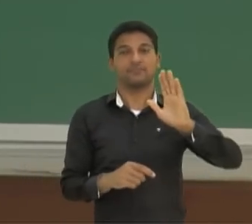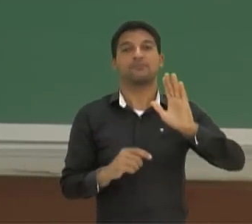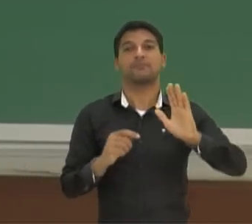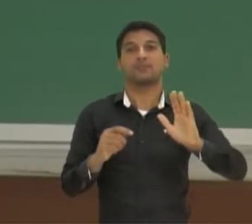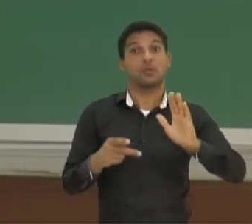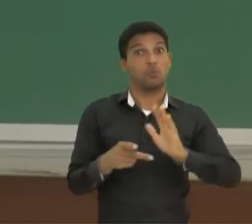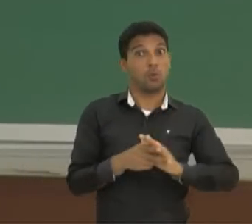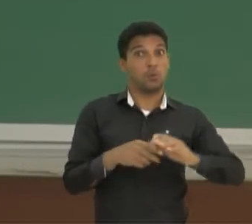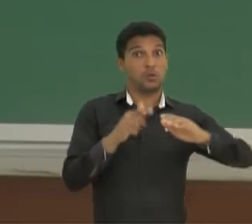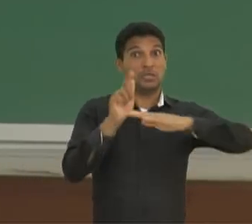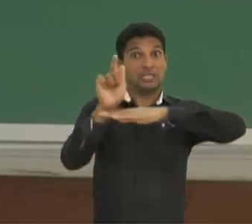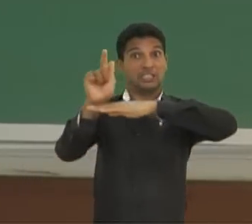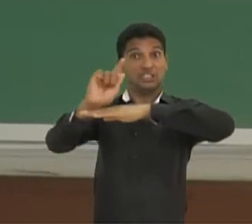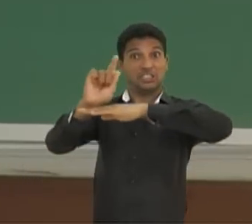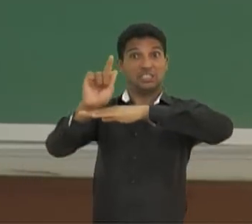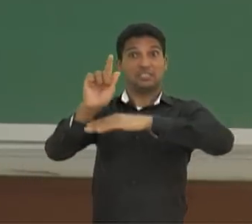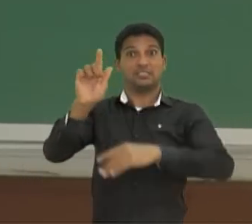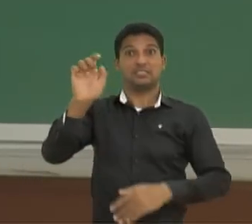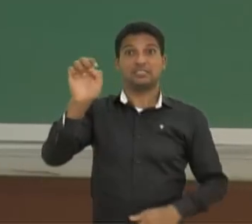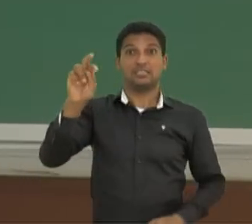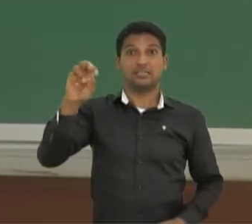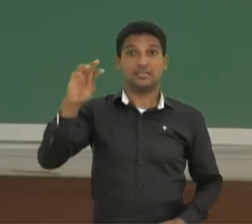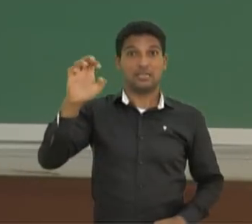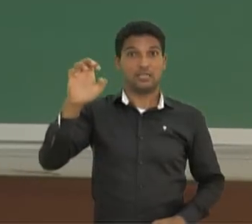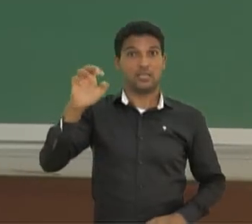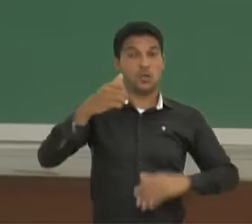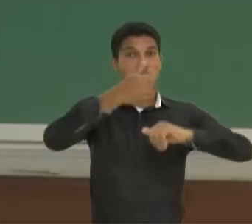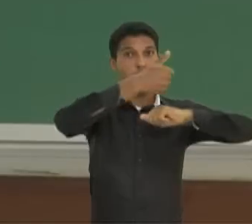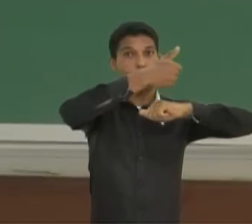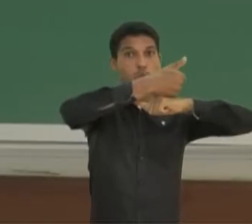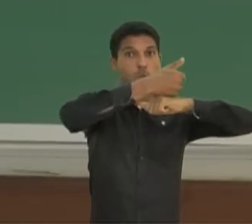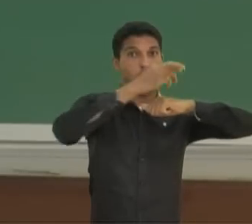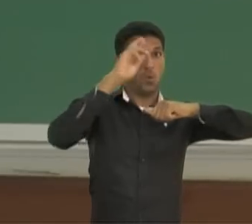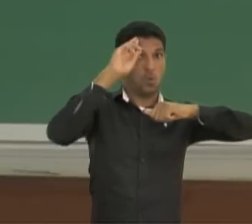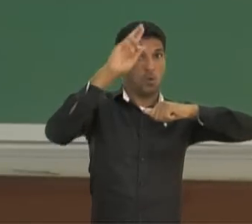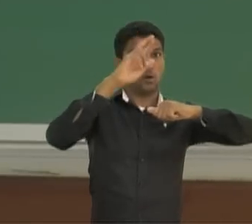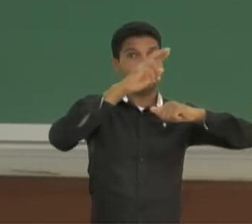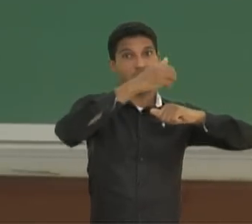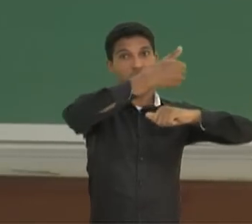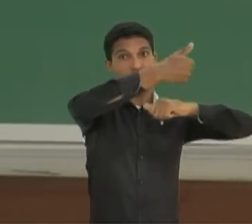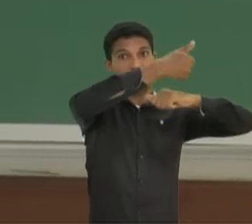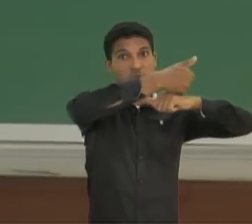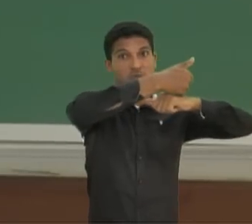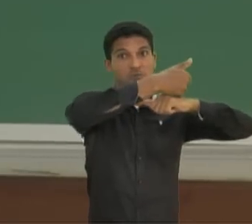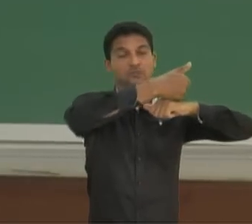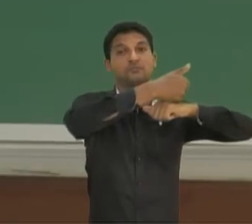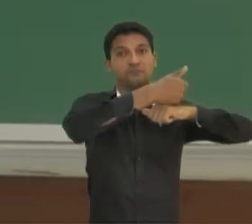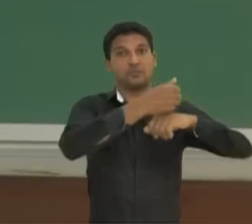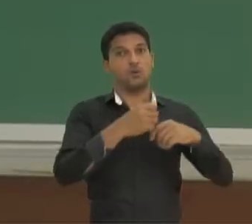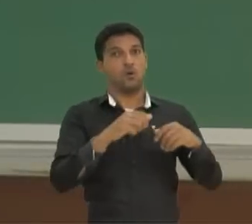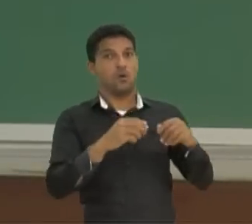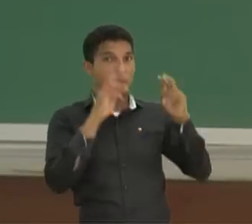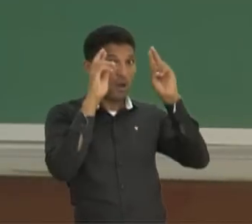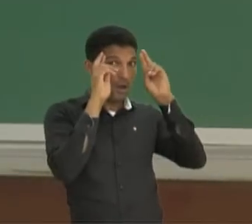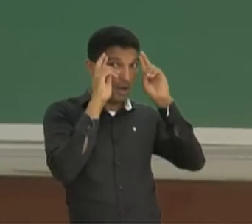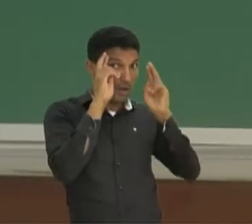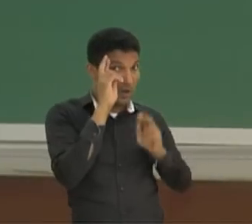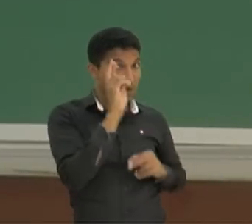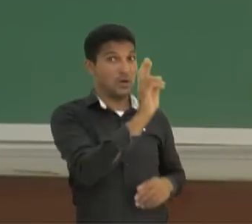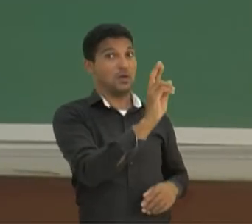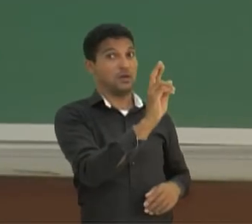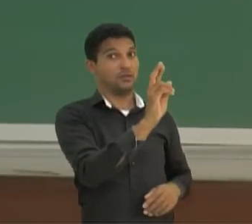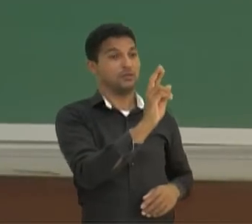um gerente, né? Coloco ali o nome da empresa, tudo. Então, as características dessa variação linguística das palavras que foram selecionadas para